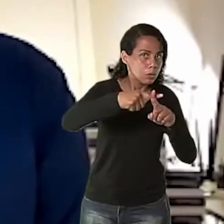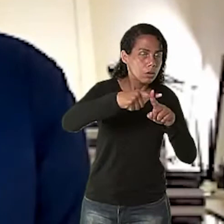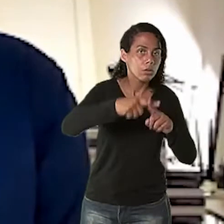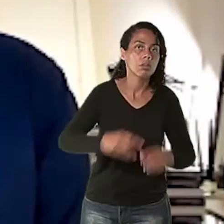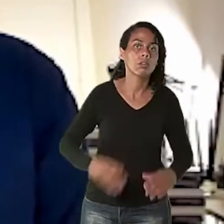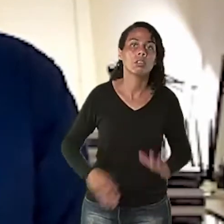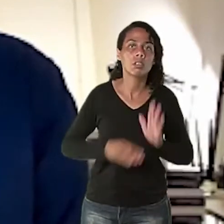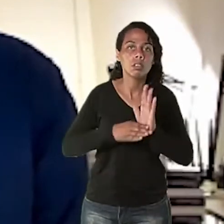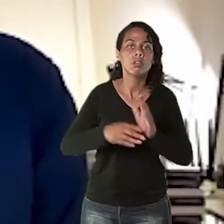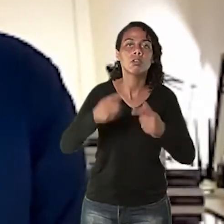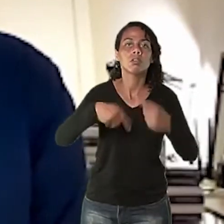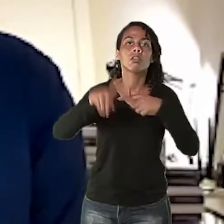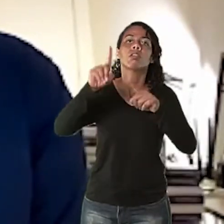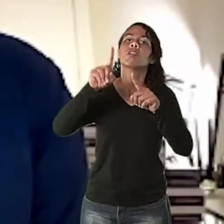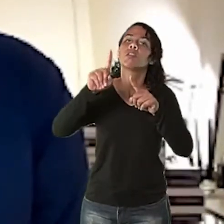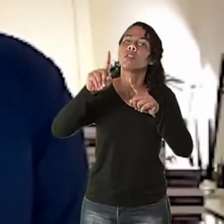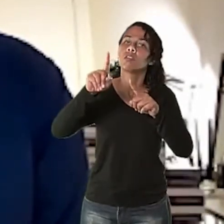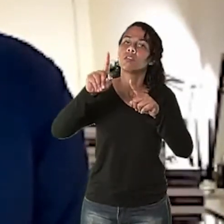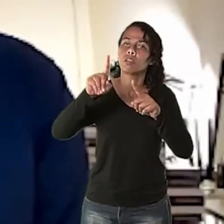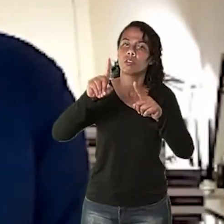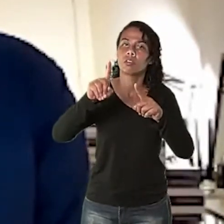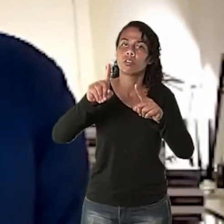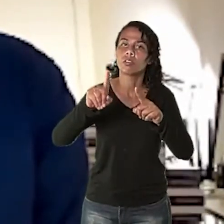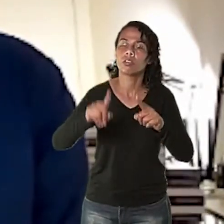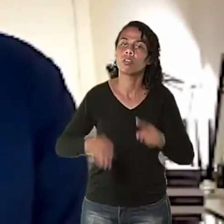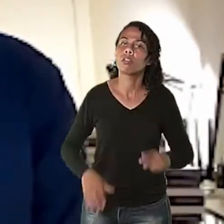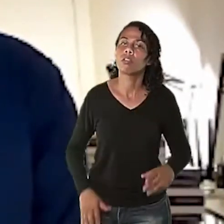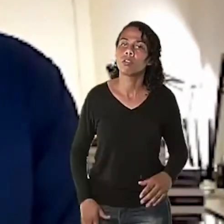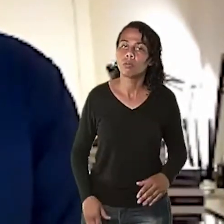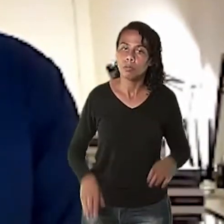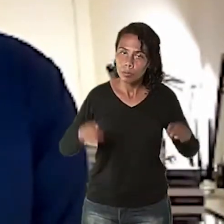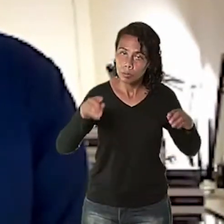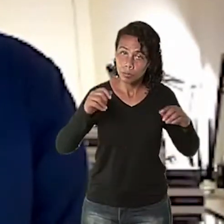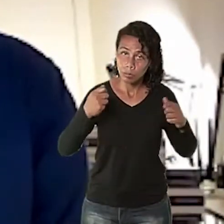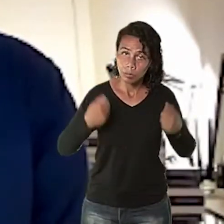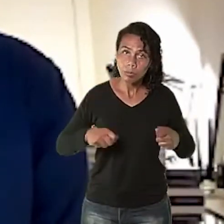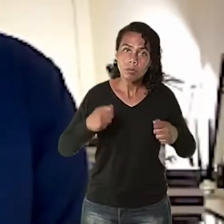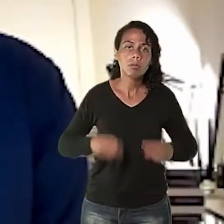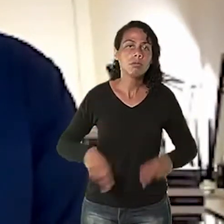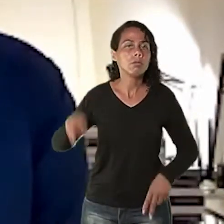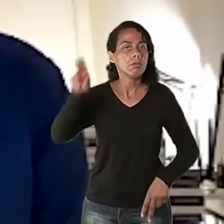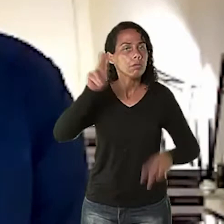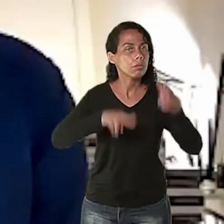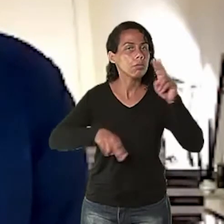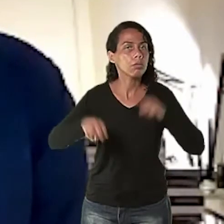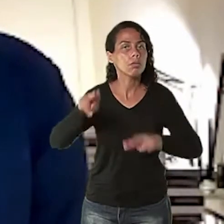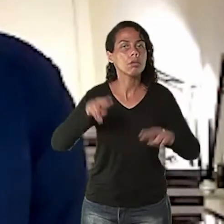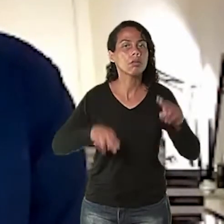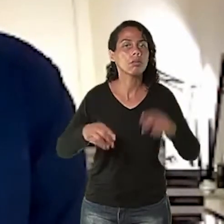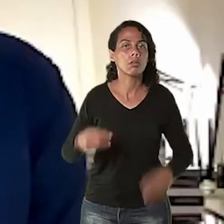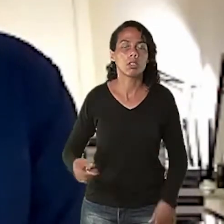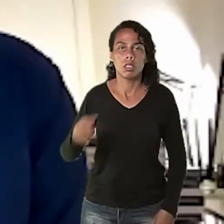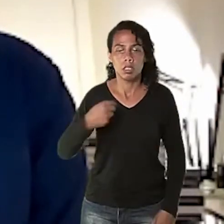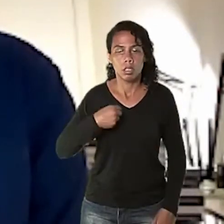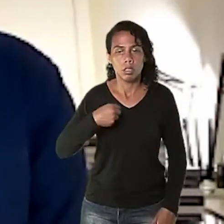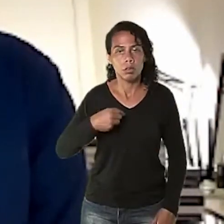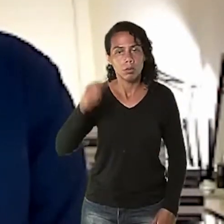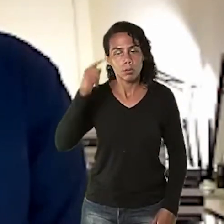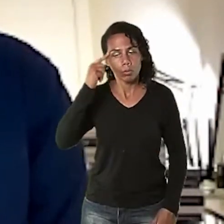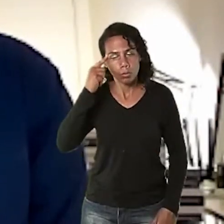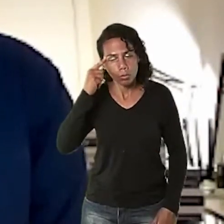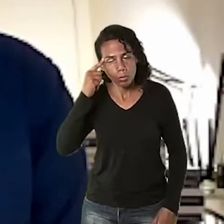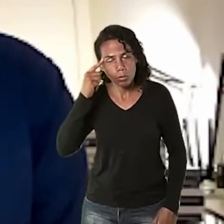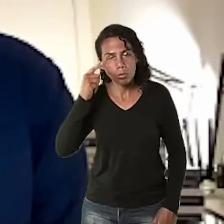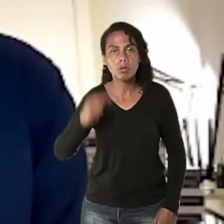negativo que me ensinava algo sobre o meu ofício, e aí não é uma questão de concordar ou não com o comentário, simplesmente olhar o comentário como uma